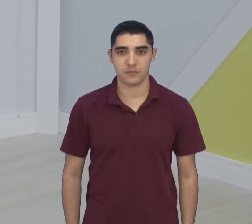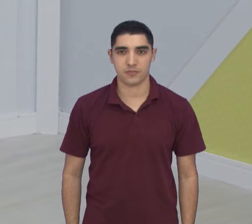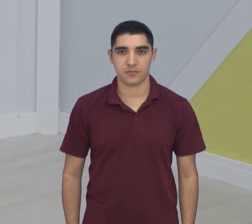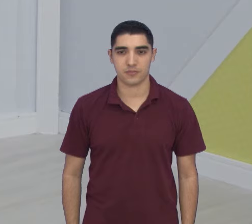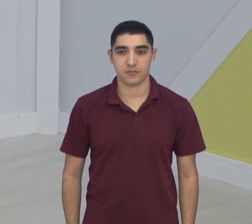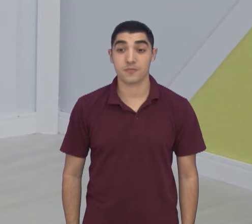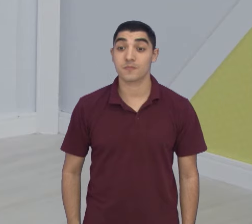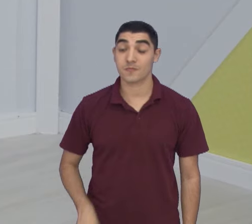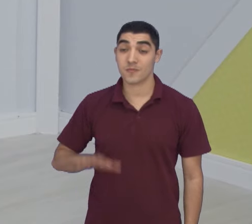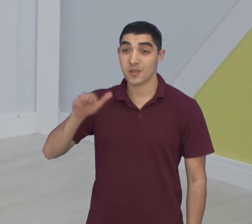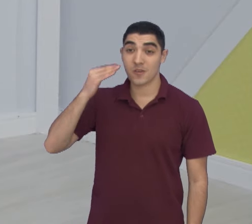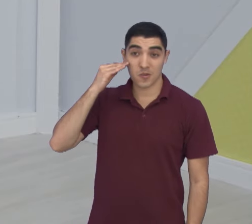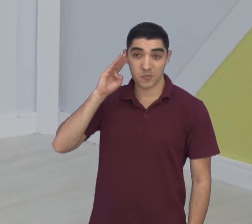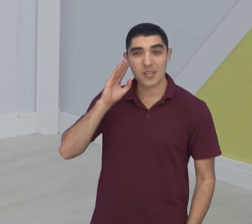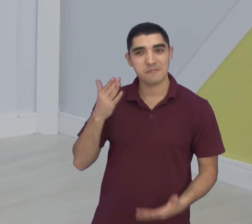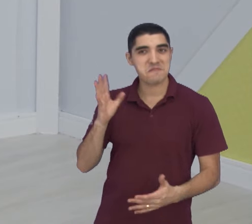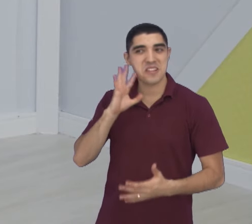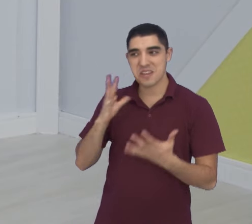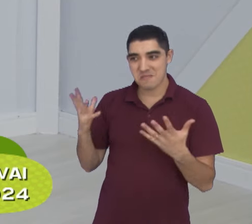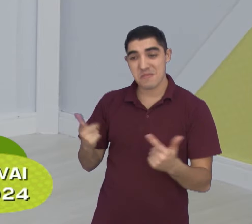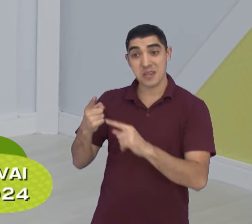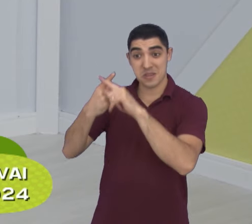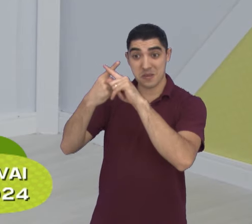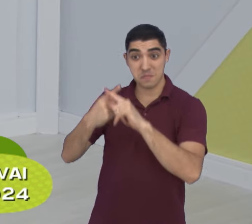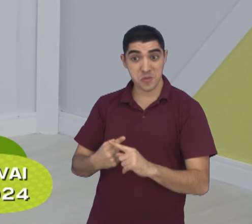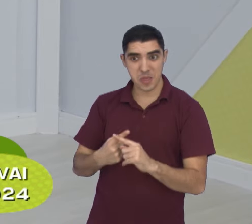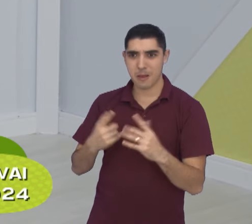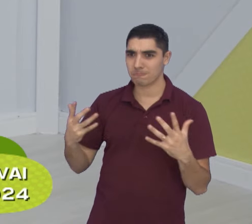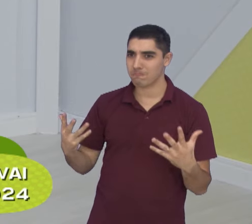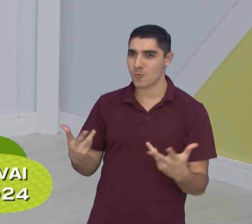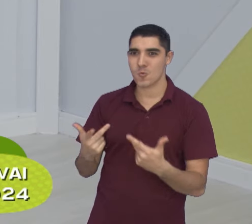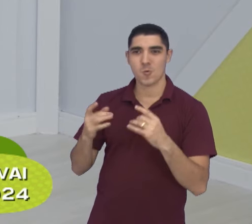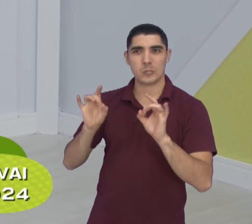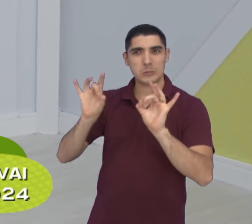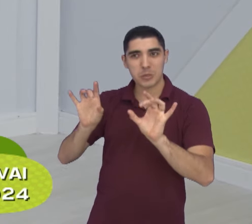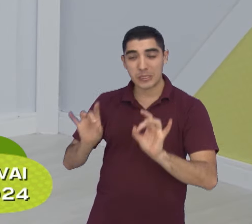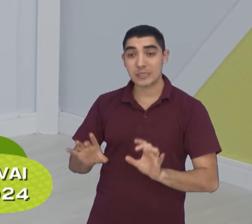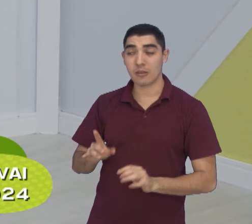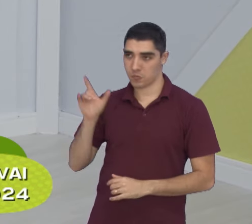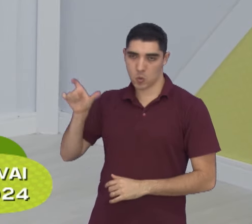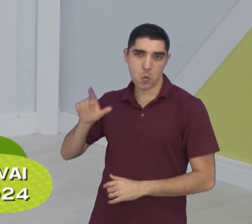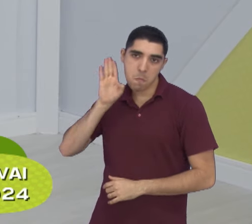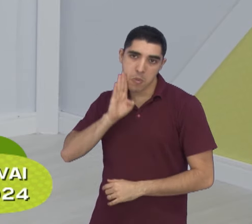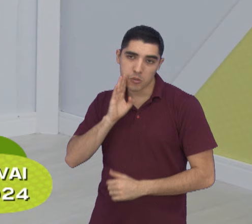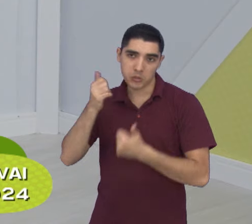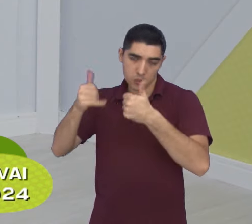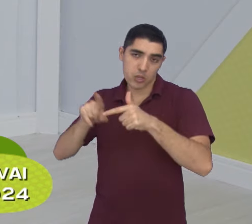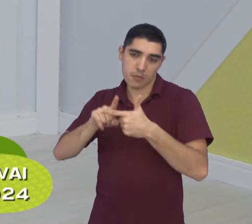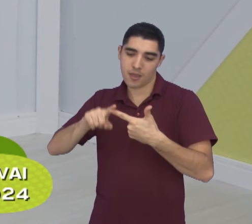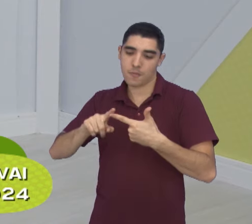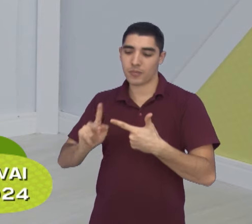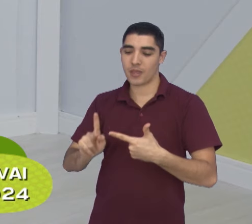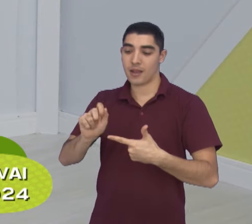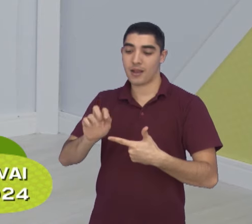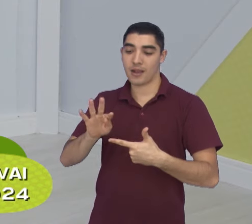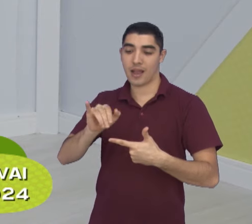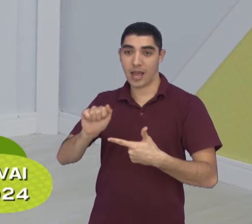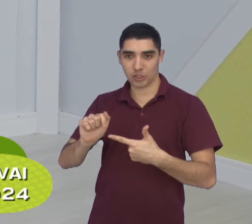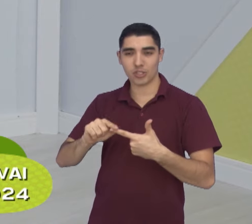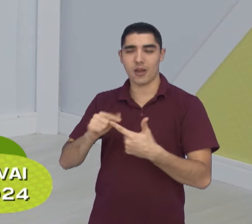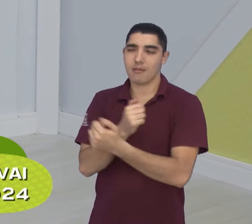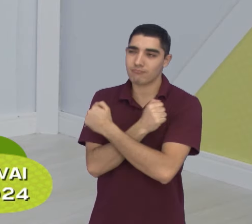Brunão, sempre bacana ter um evento dessa magnitude aqui em São José dos Campos. Como disse o Paulo na matéria, a própria secretária Kátia, aliás, um abraço para a secretária